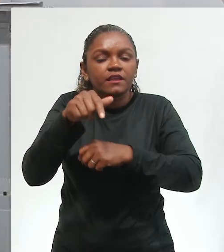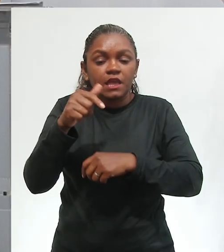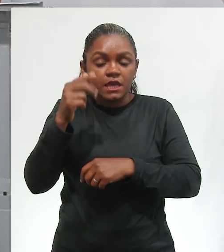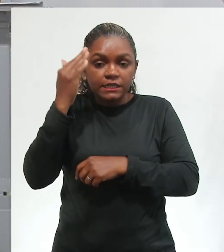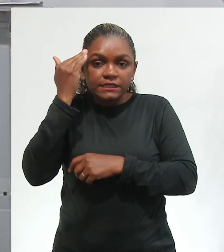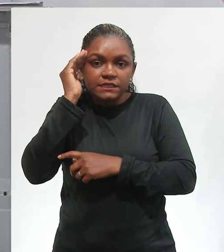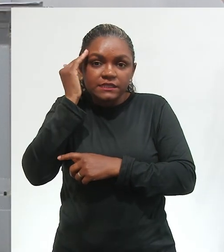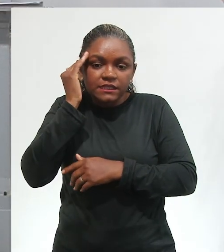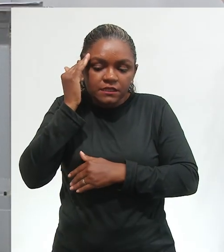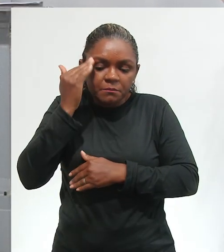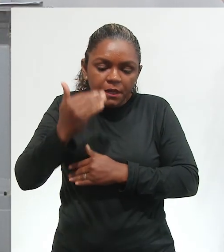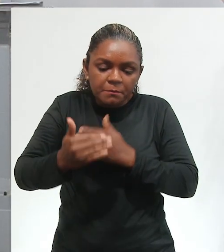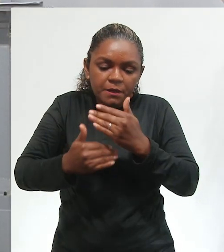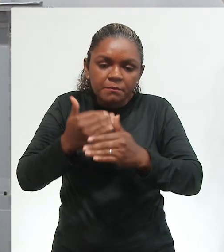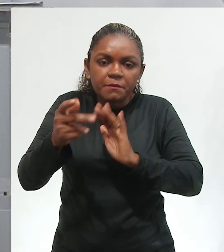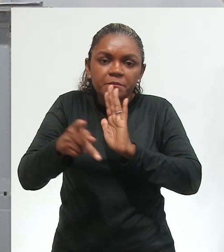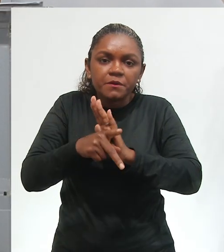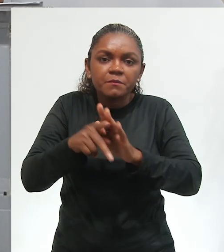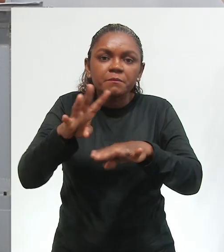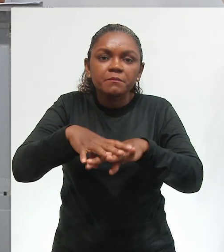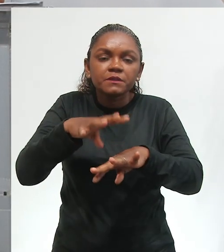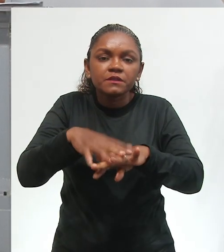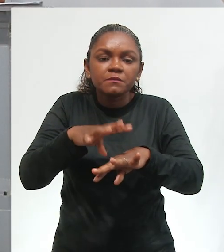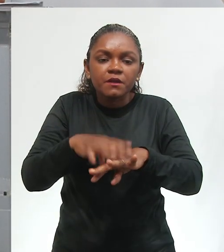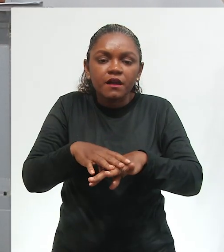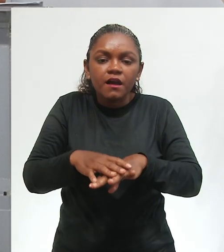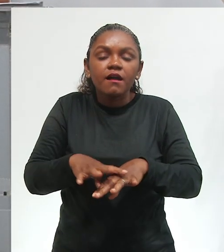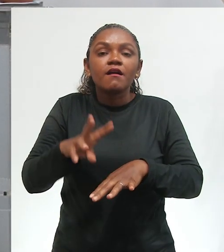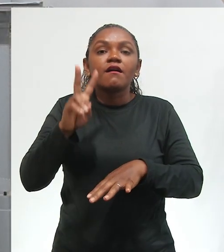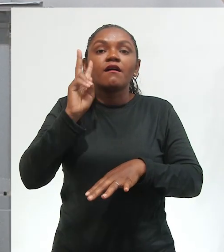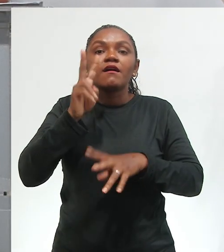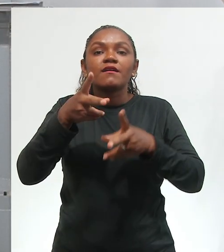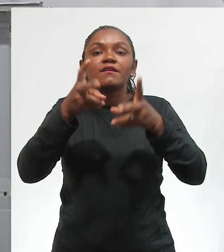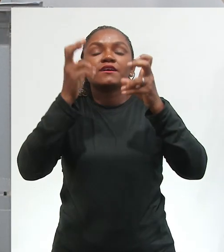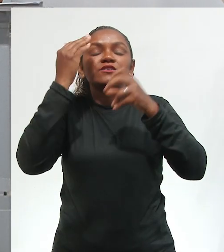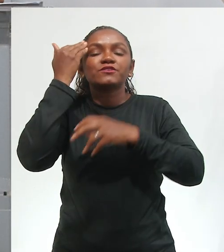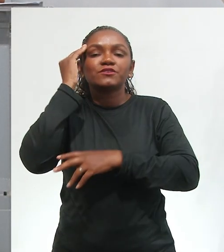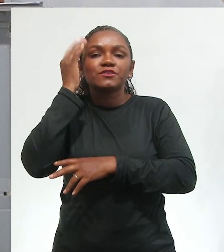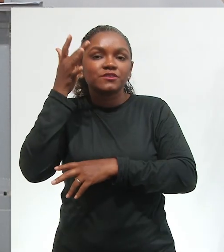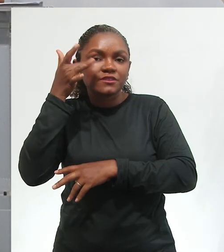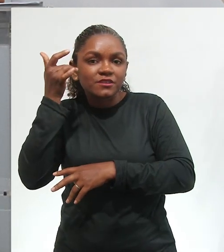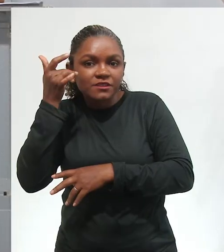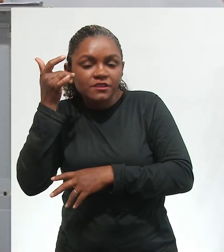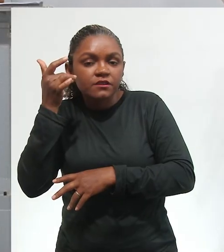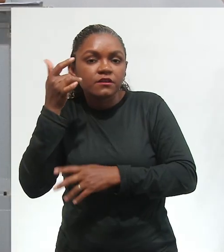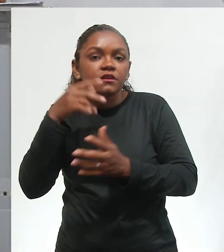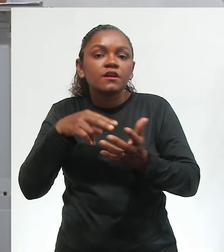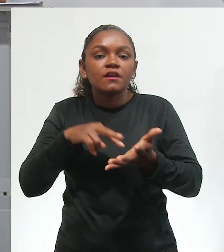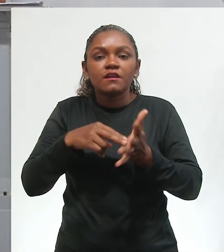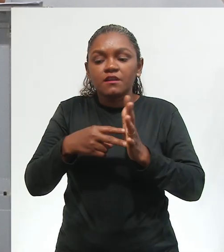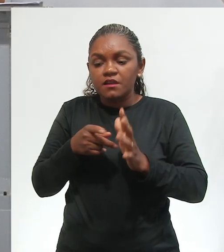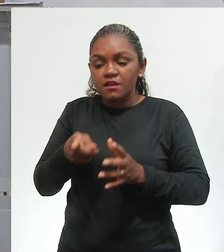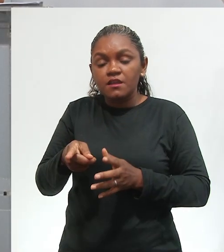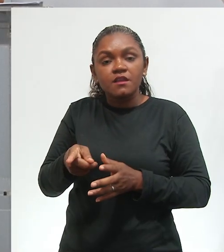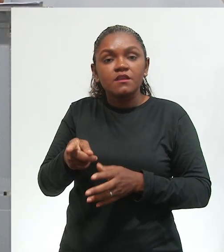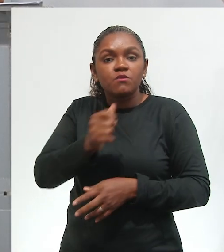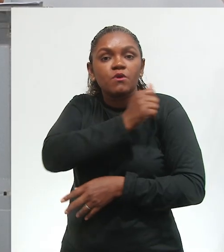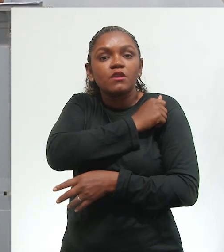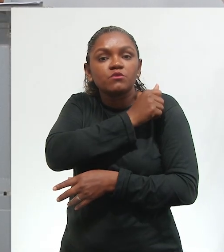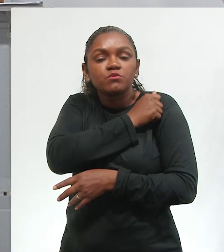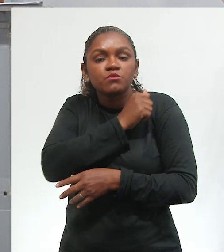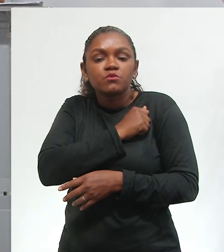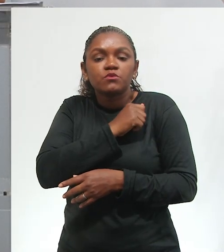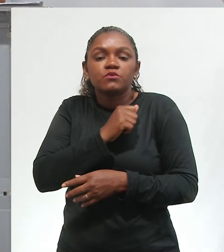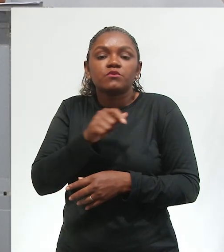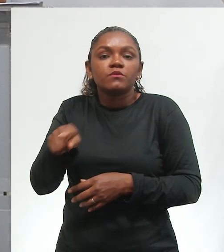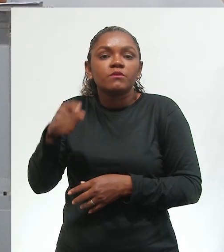entender que o processo matemático que está acontecendo é esse, a gente está formando no aluno um sistema de